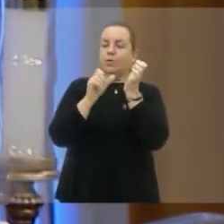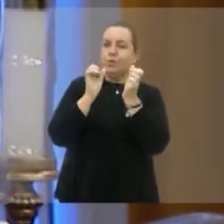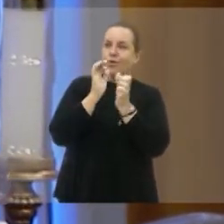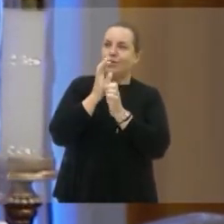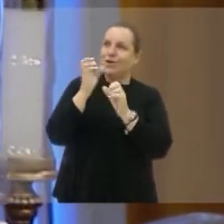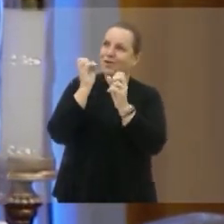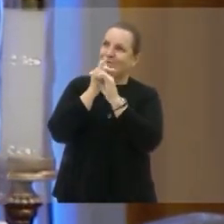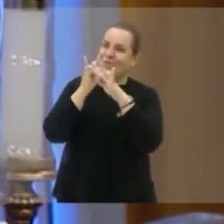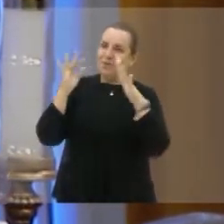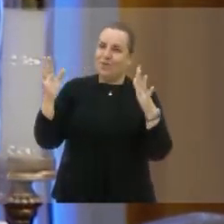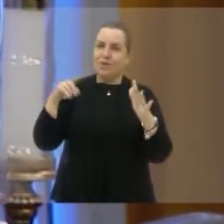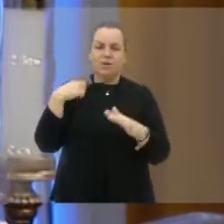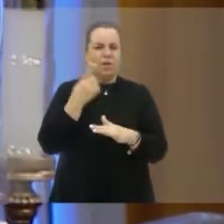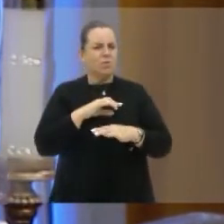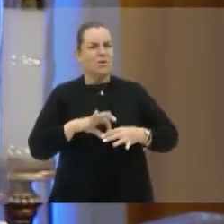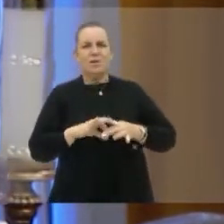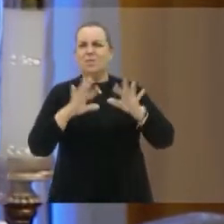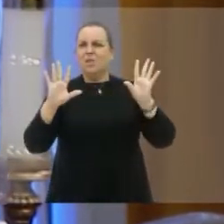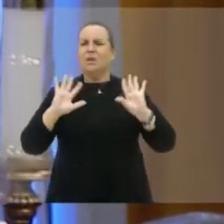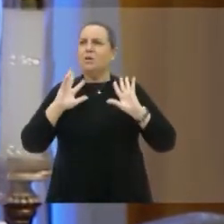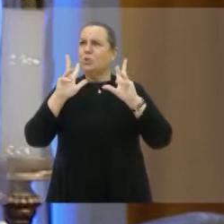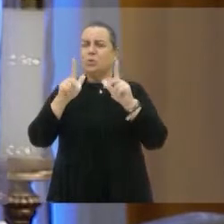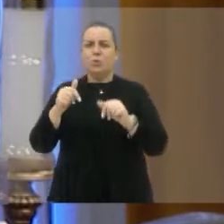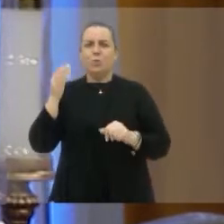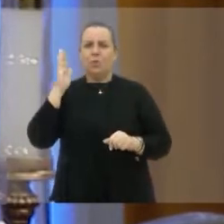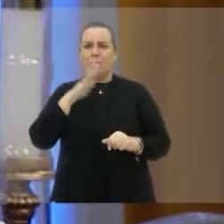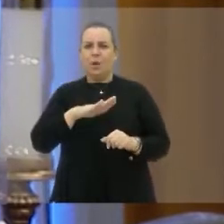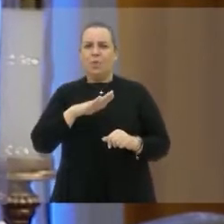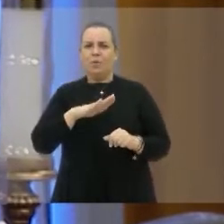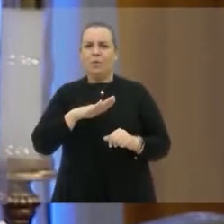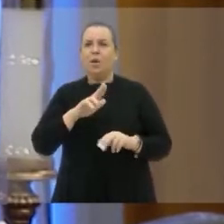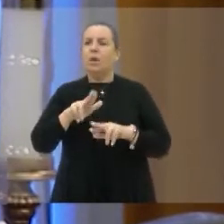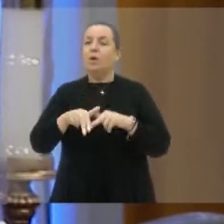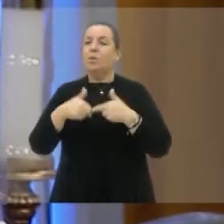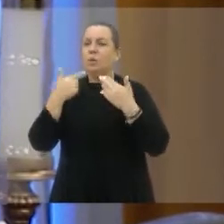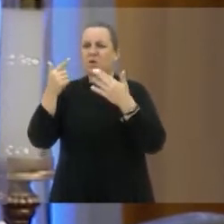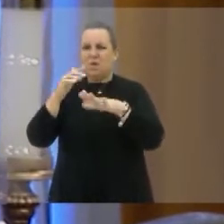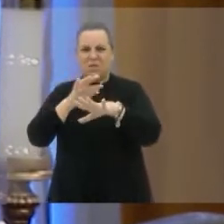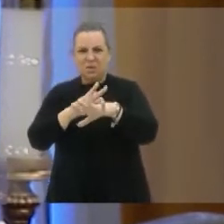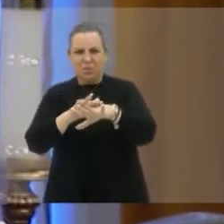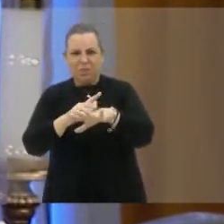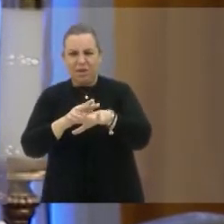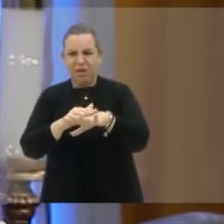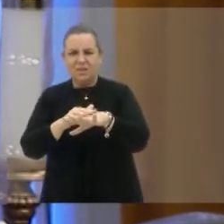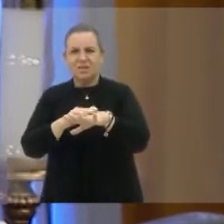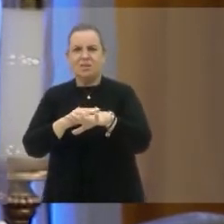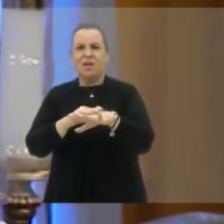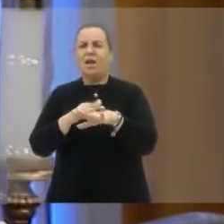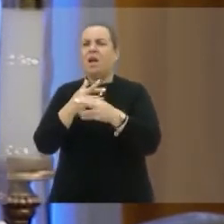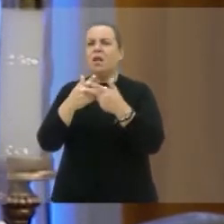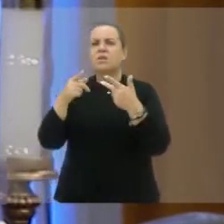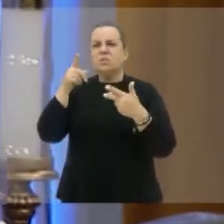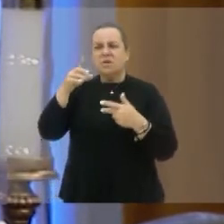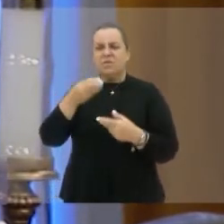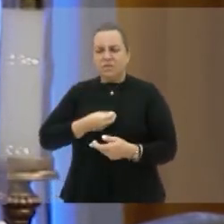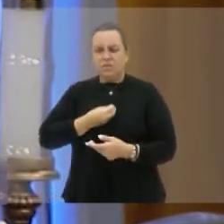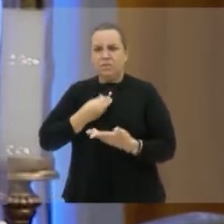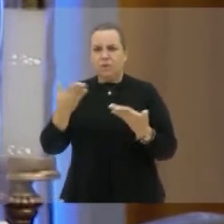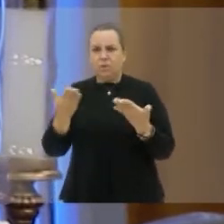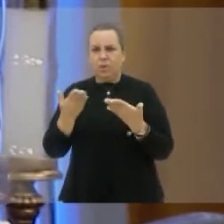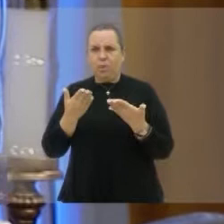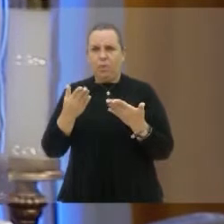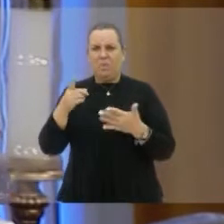nos liberta de todo o mal. E por isso, esta enfermidade, aquilo que você está vivendo,